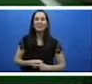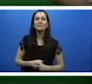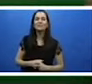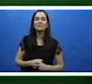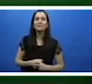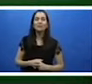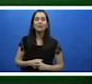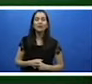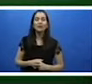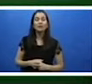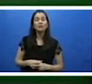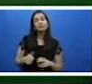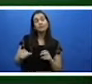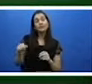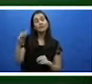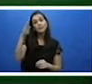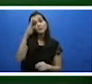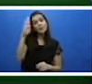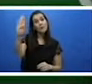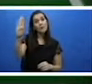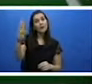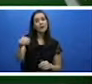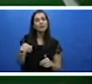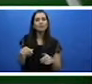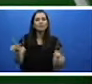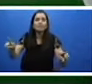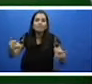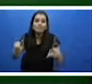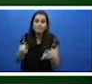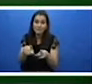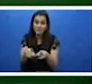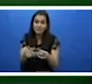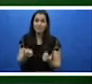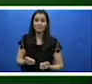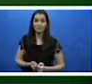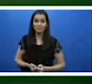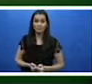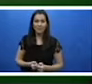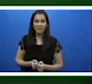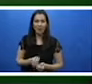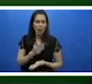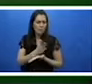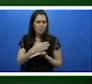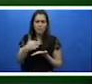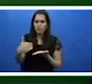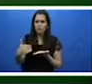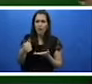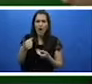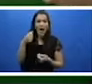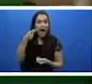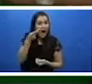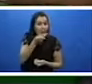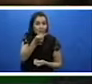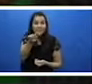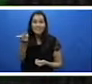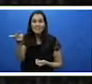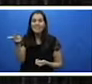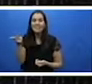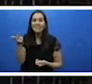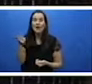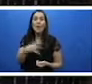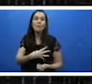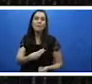ameaçados de extinção. A turma iniciou a visita pela sessão dos Mamíferos